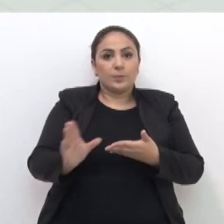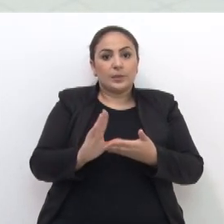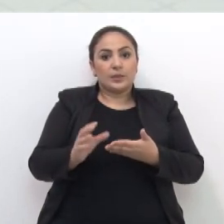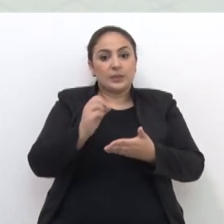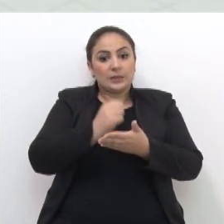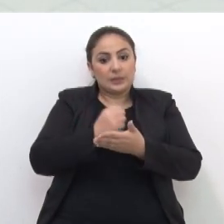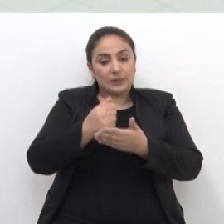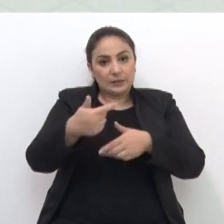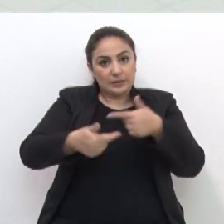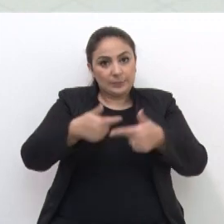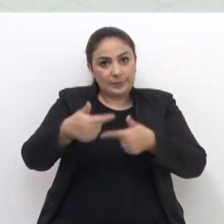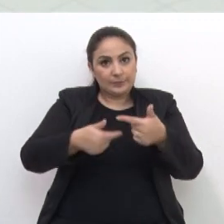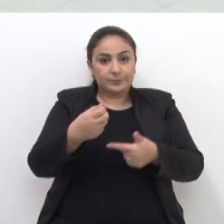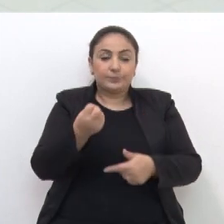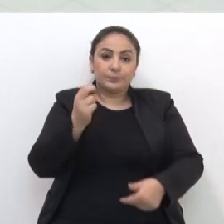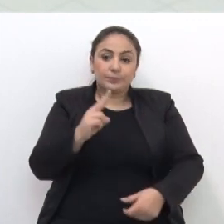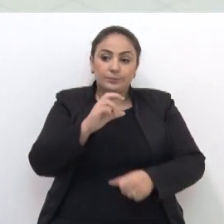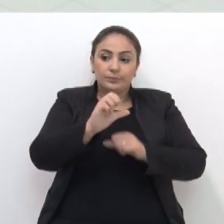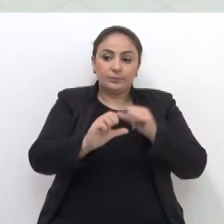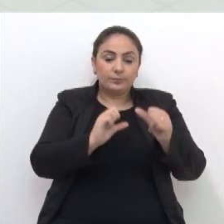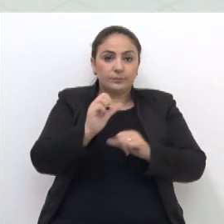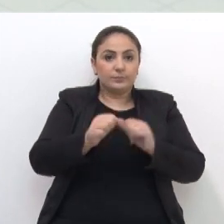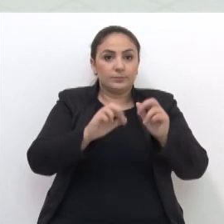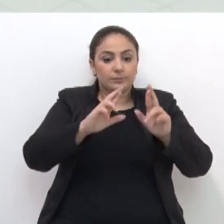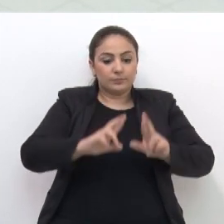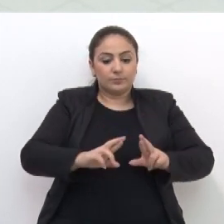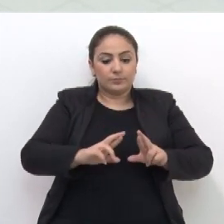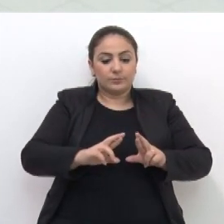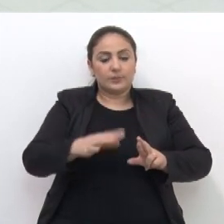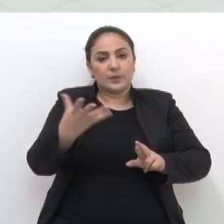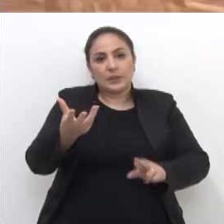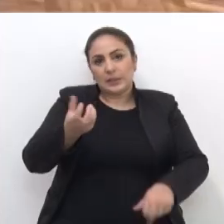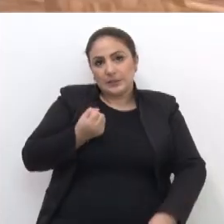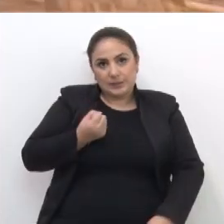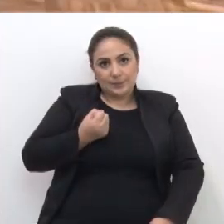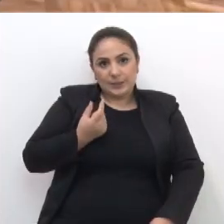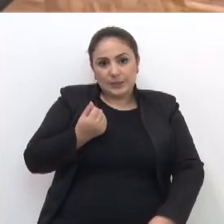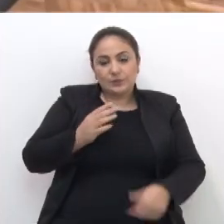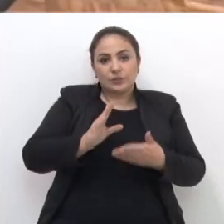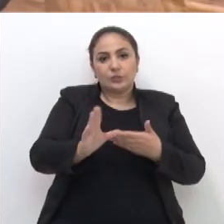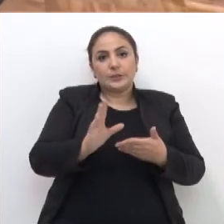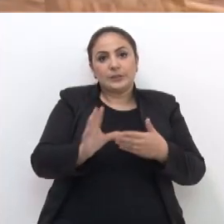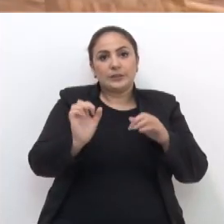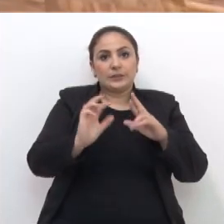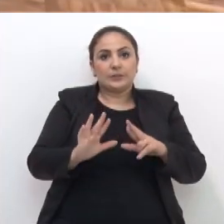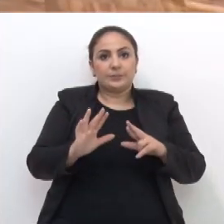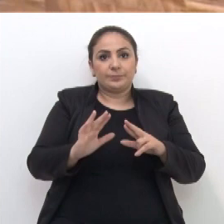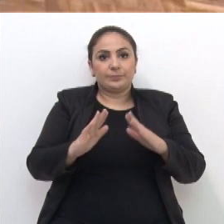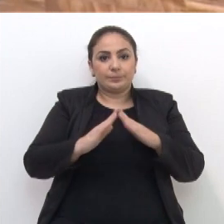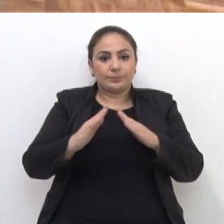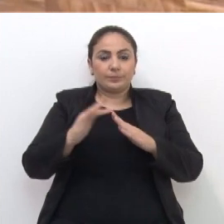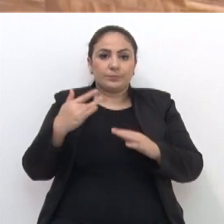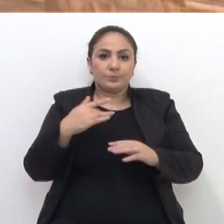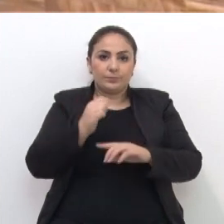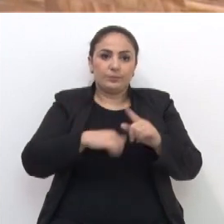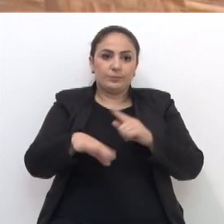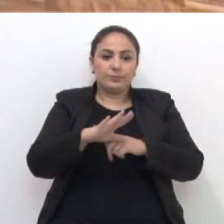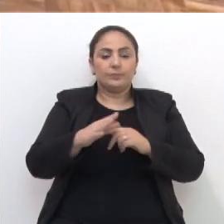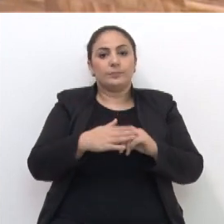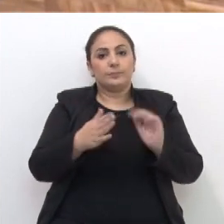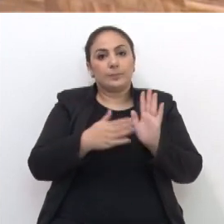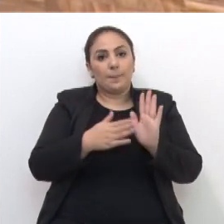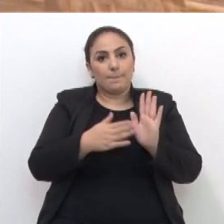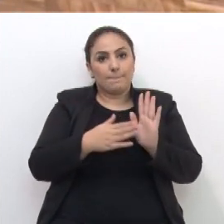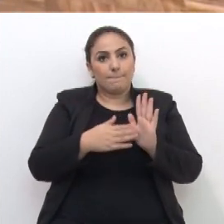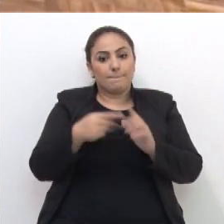20 hectares localizados na Estrada do Trigo, atrás da UPF. No artigo 9º, o município transforma a área em